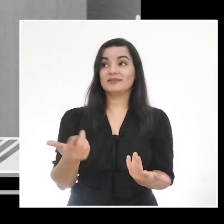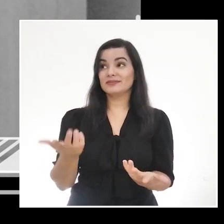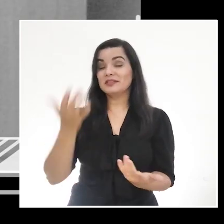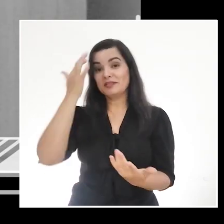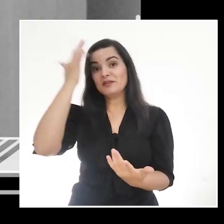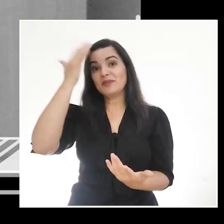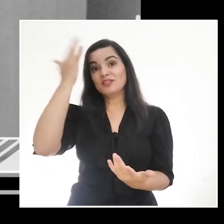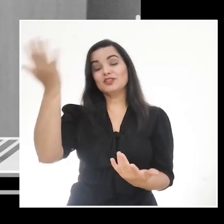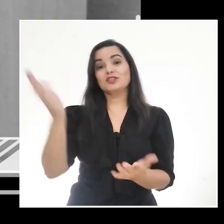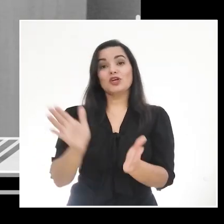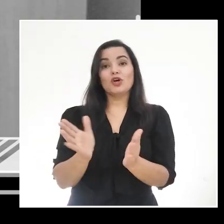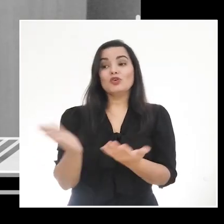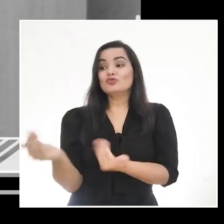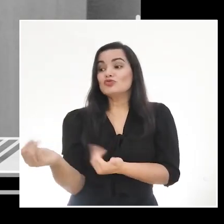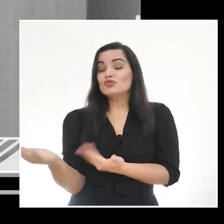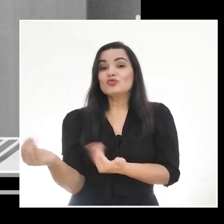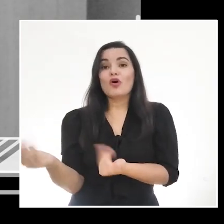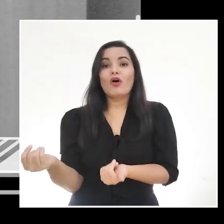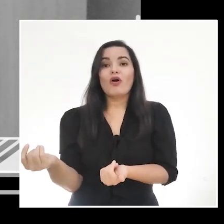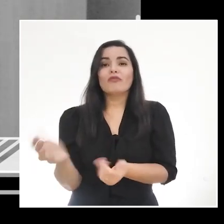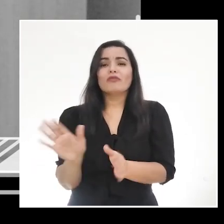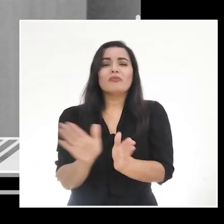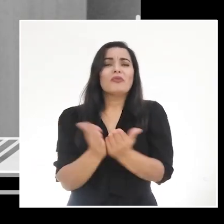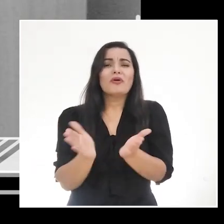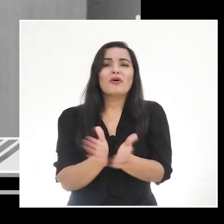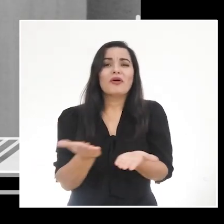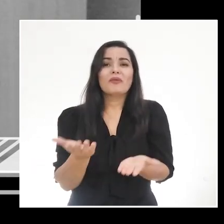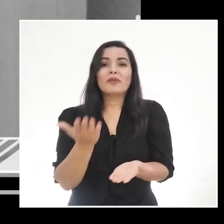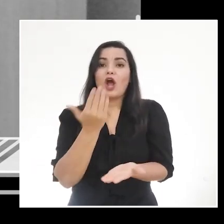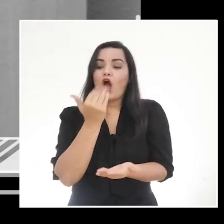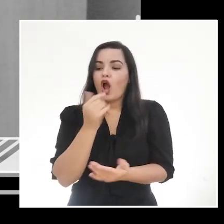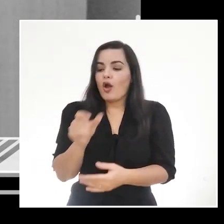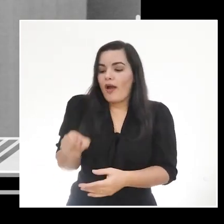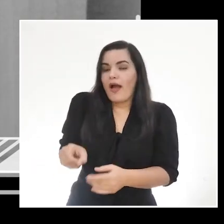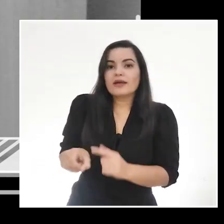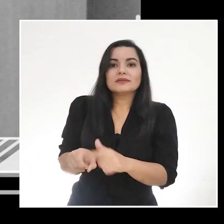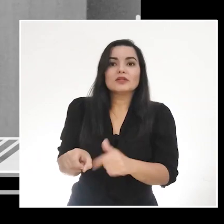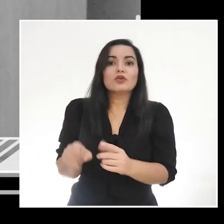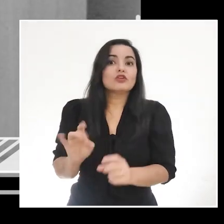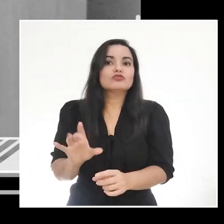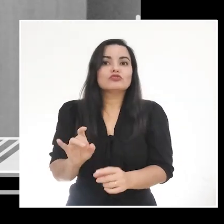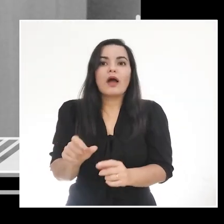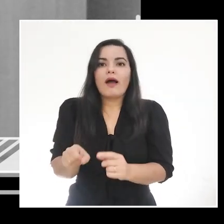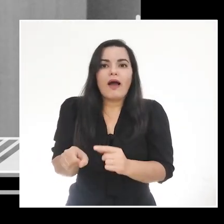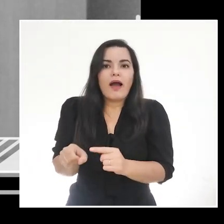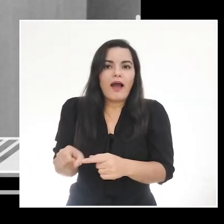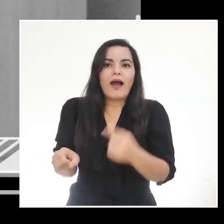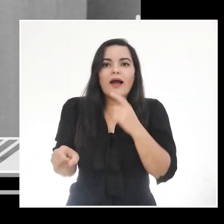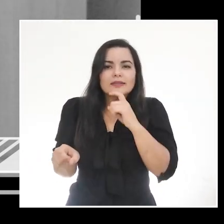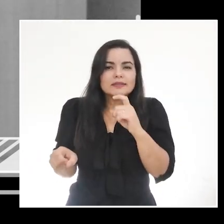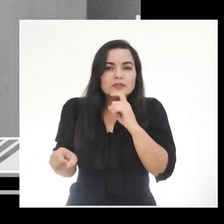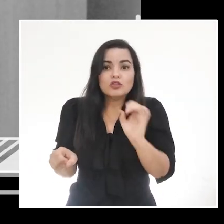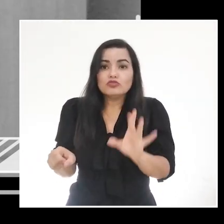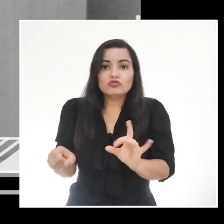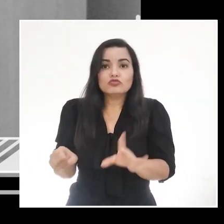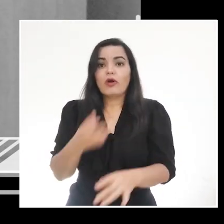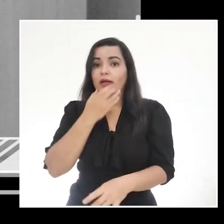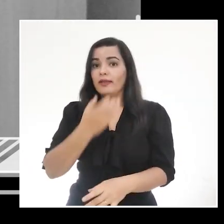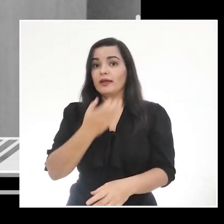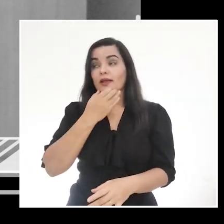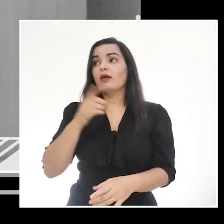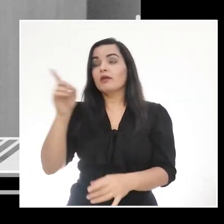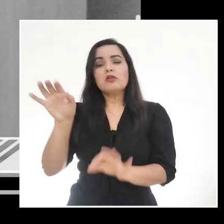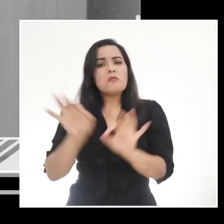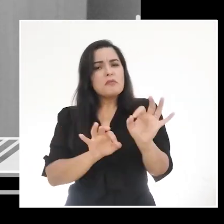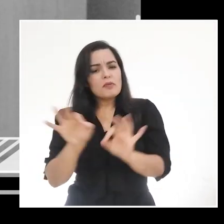teria acesso, porque para um menino de você ter uma azeitona é um negócio que você comia no Natal, né? E ele ter